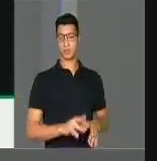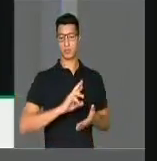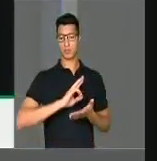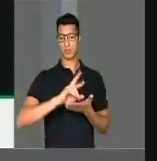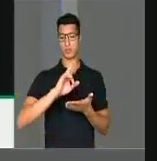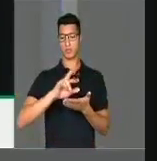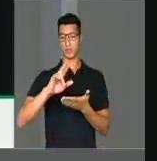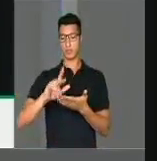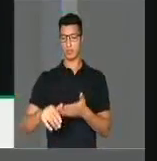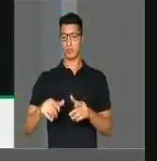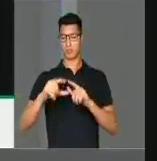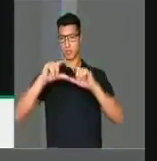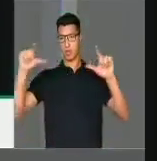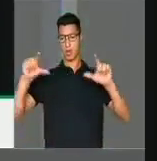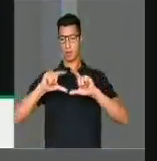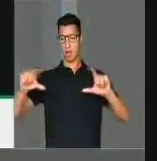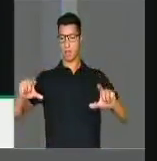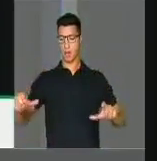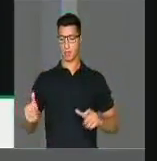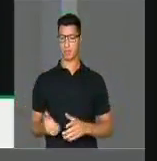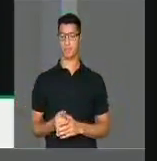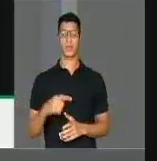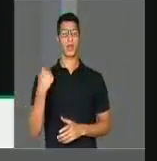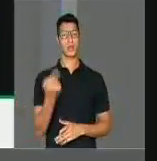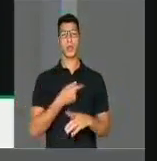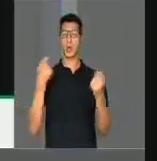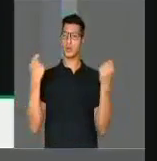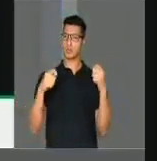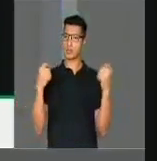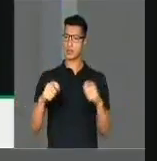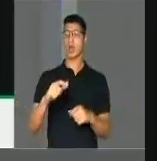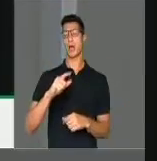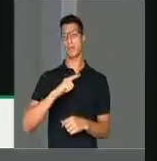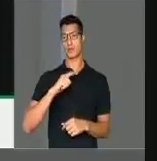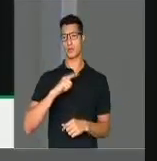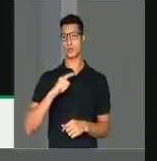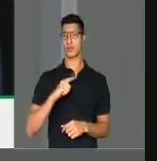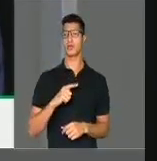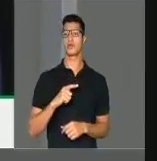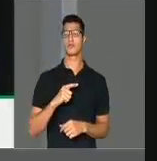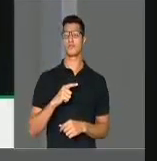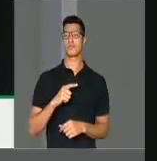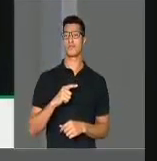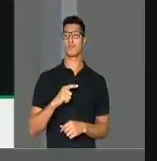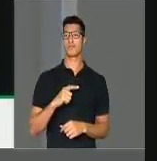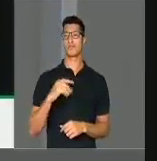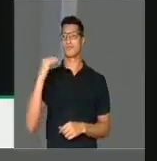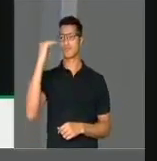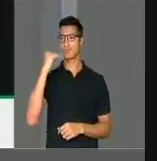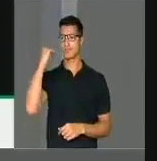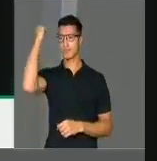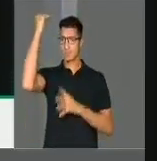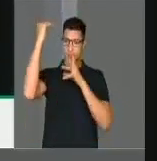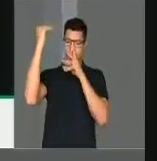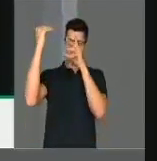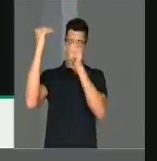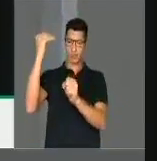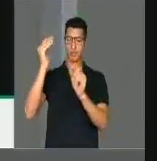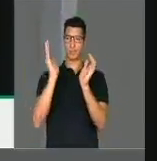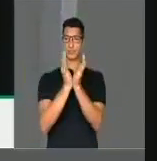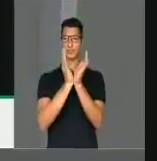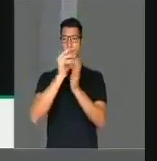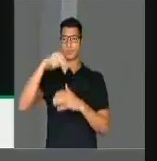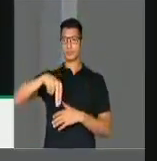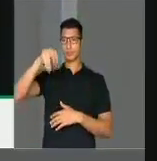abandonada em vários trechos. Então, senhor presidente, nós precisamos ter, acima de tudo, essa força